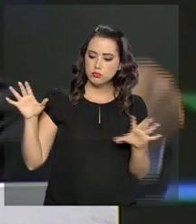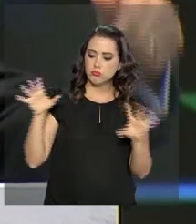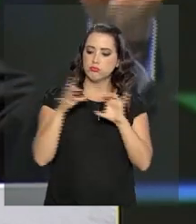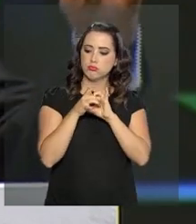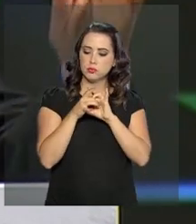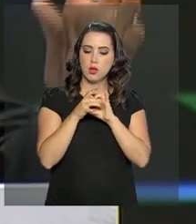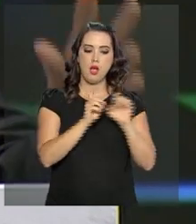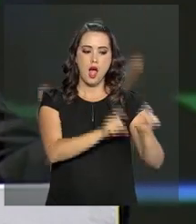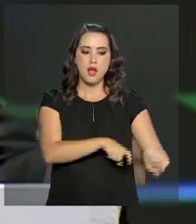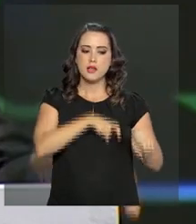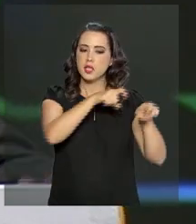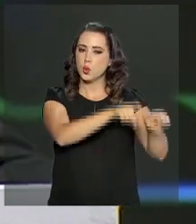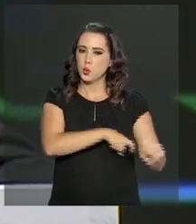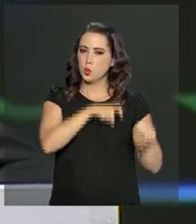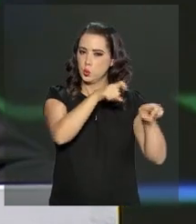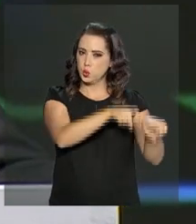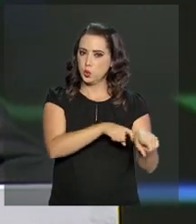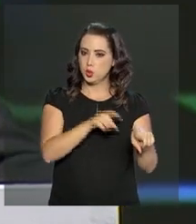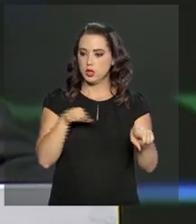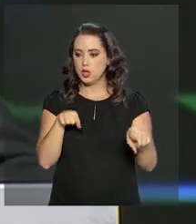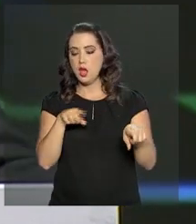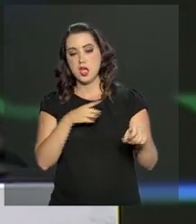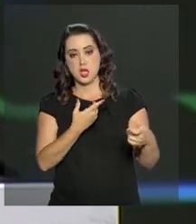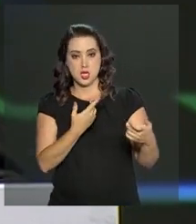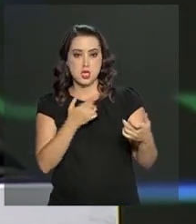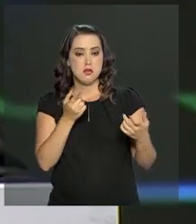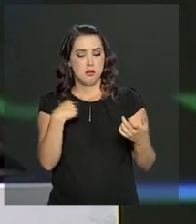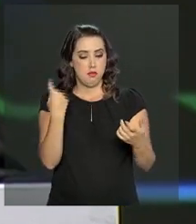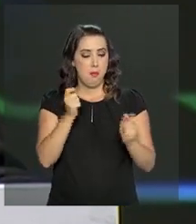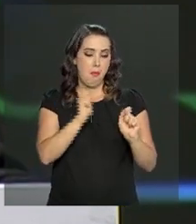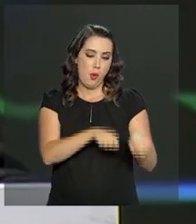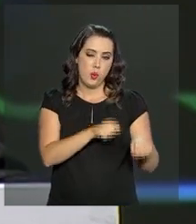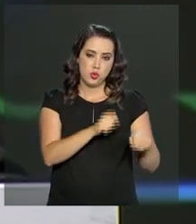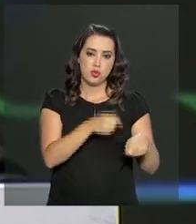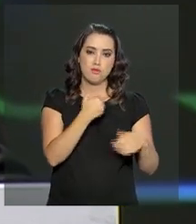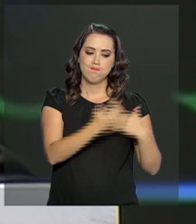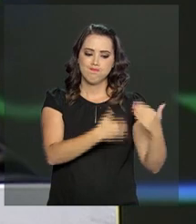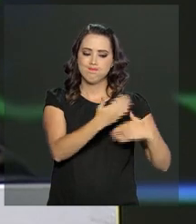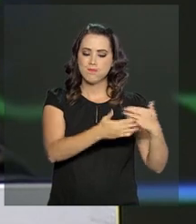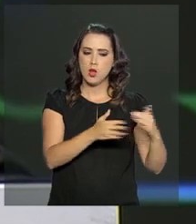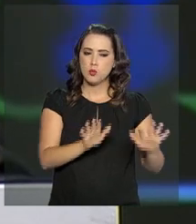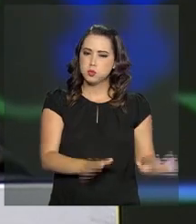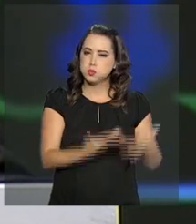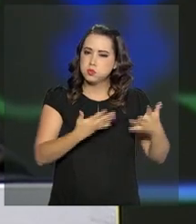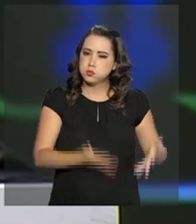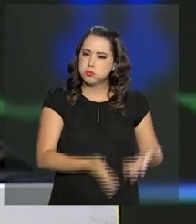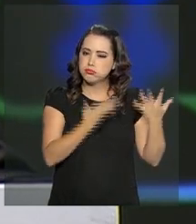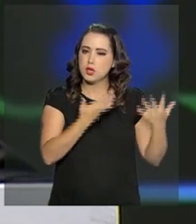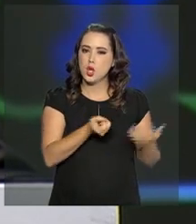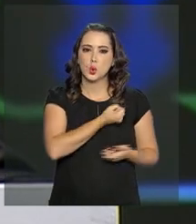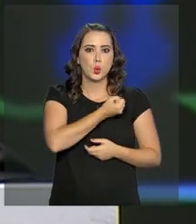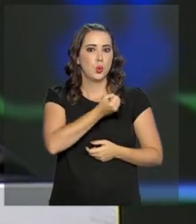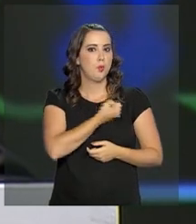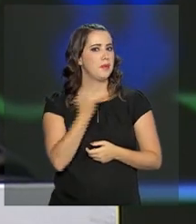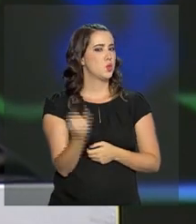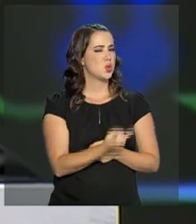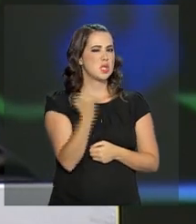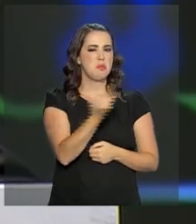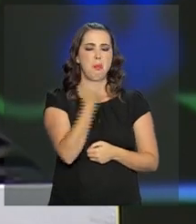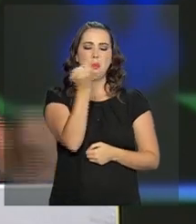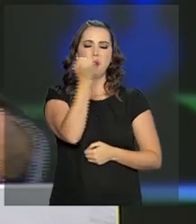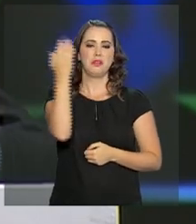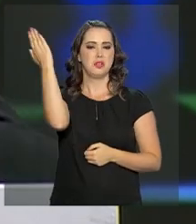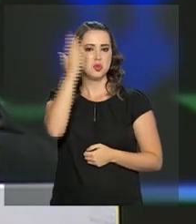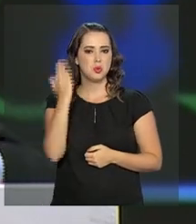a agricultura, o agronegócio, foi capaz de produzir dados